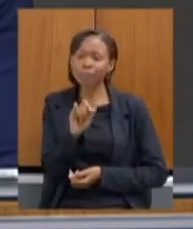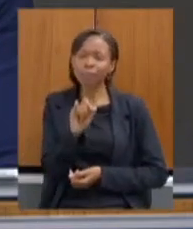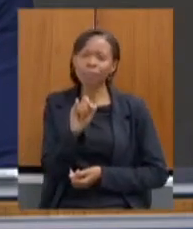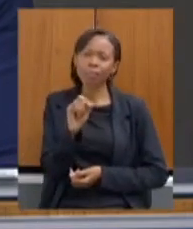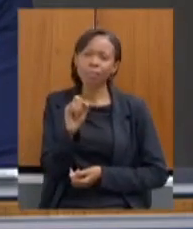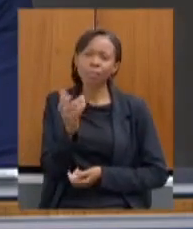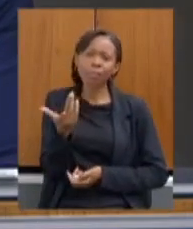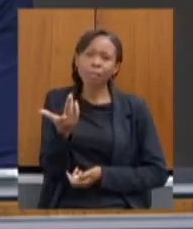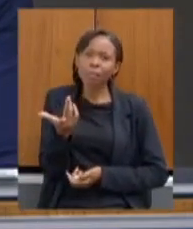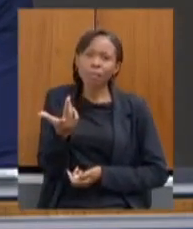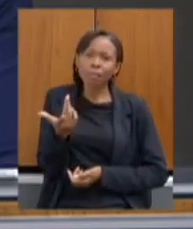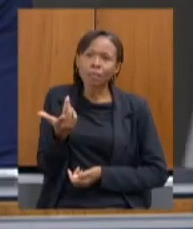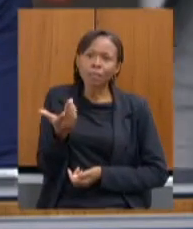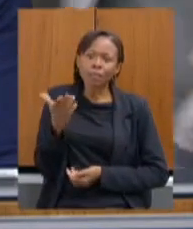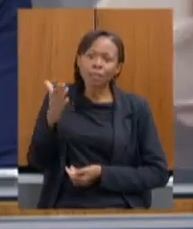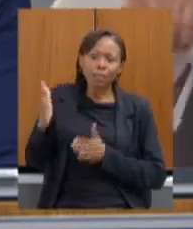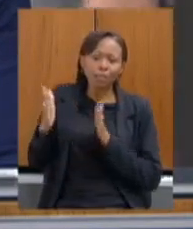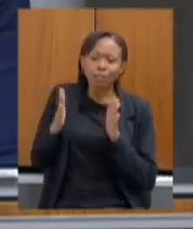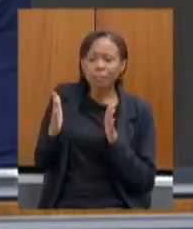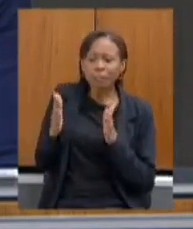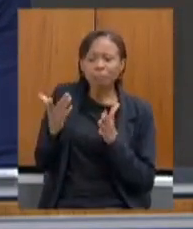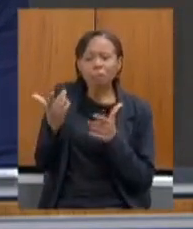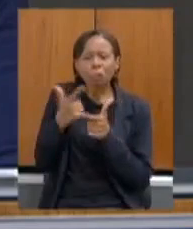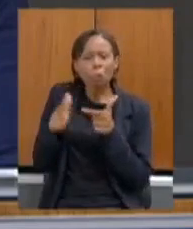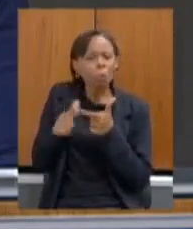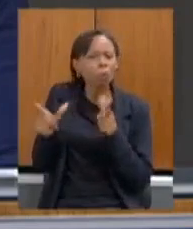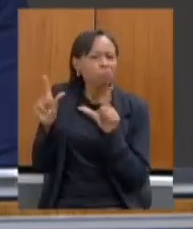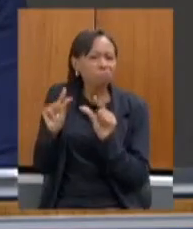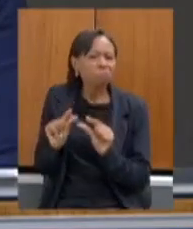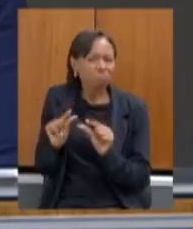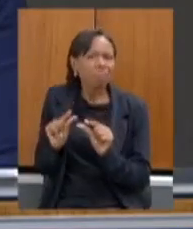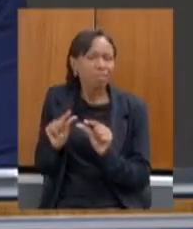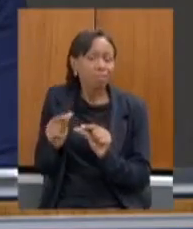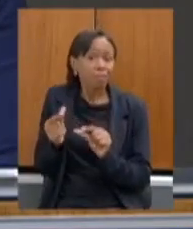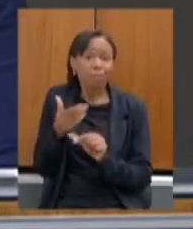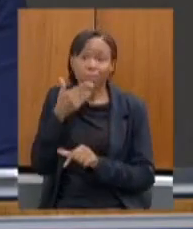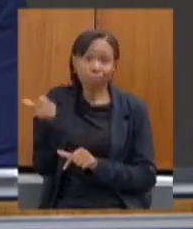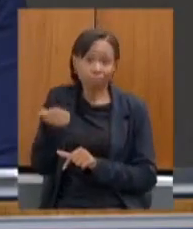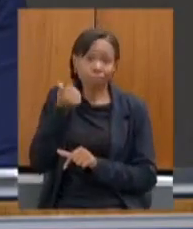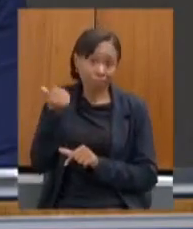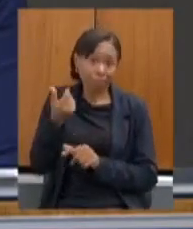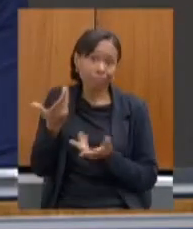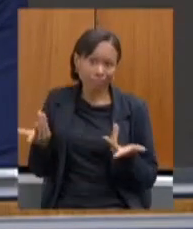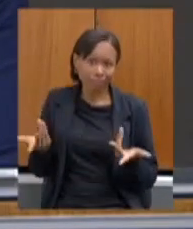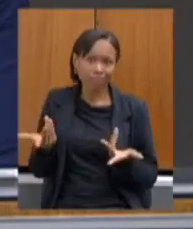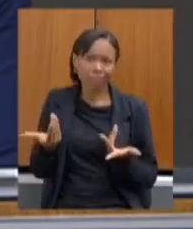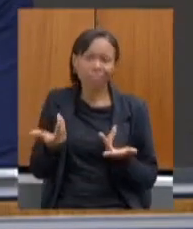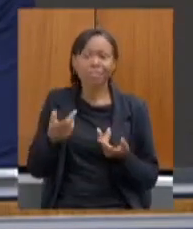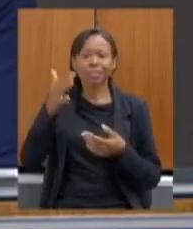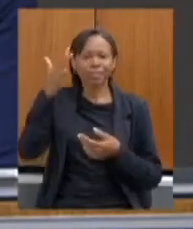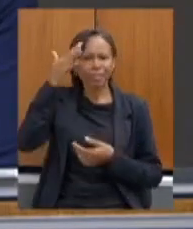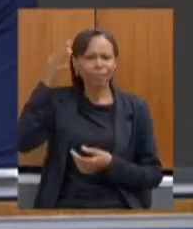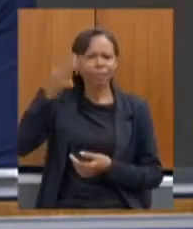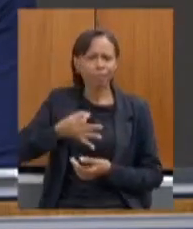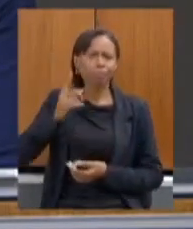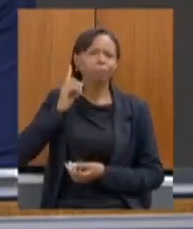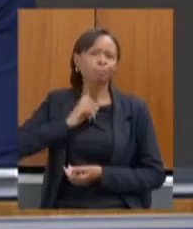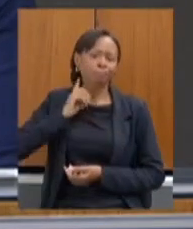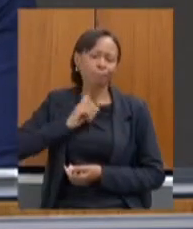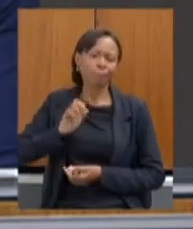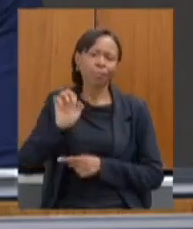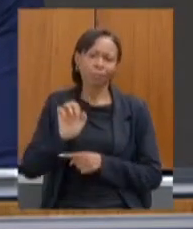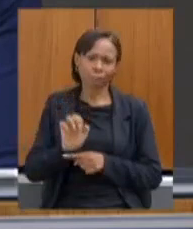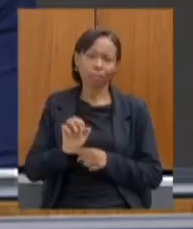menos adversas, com menos externalidades e situações que afetam a todos nós. Temos certeza que Minas Gerais